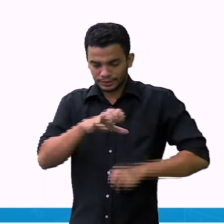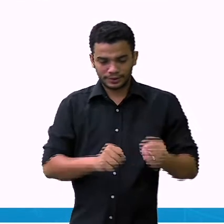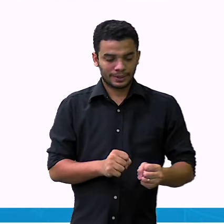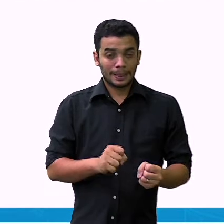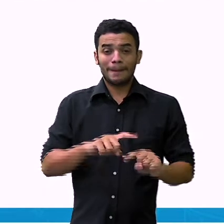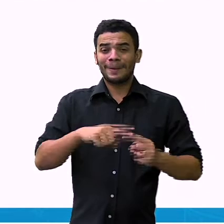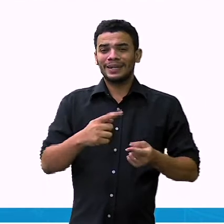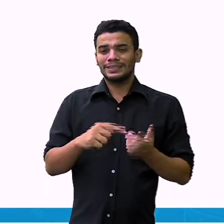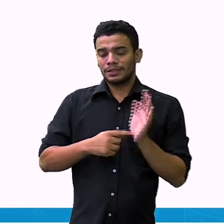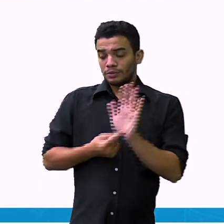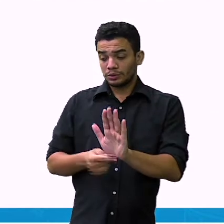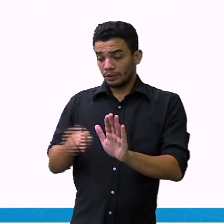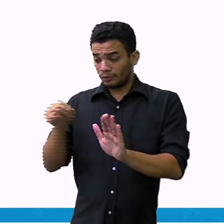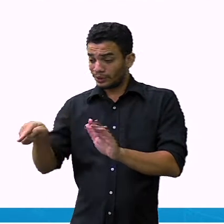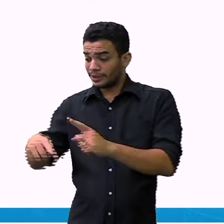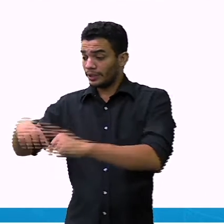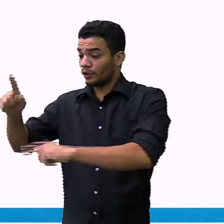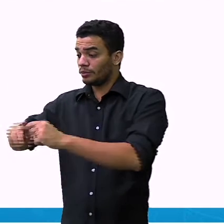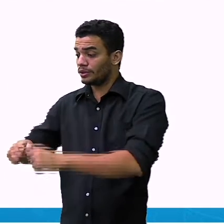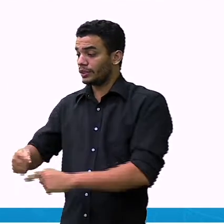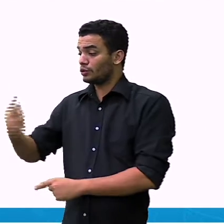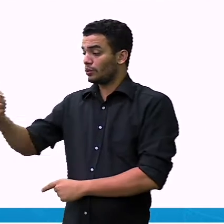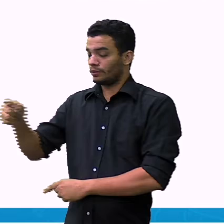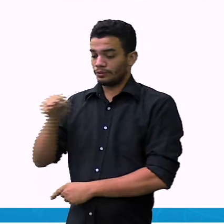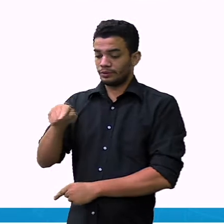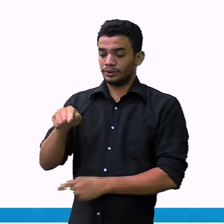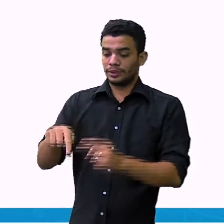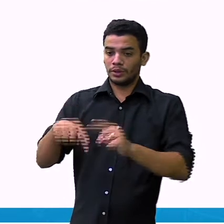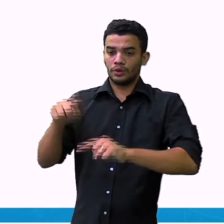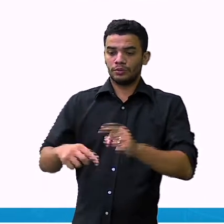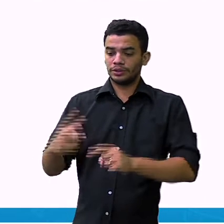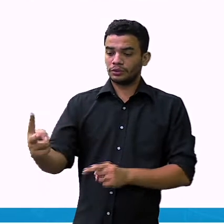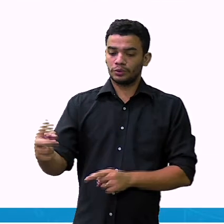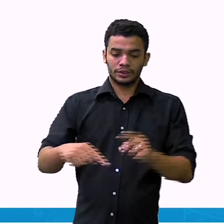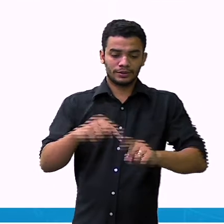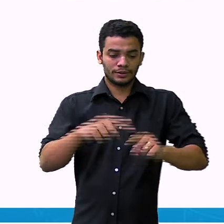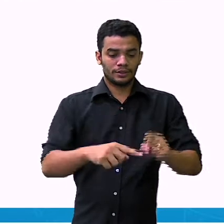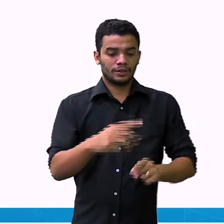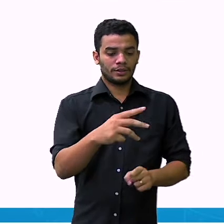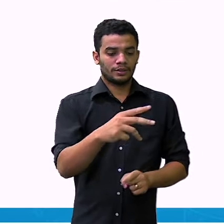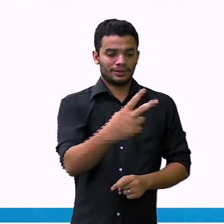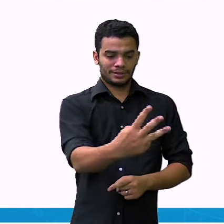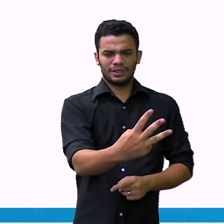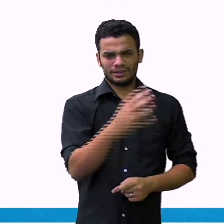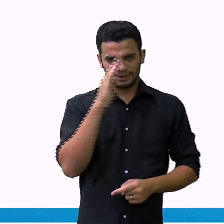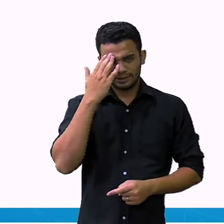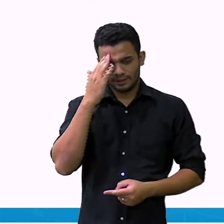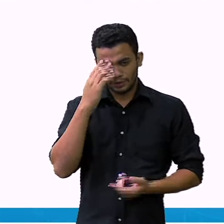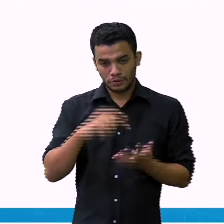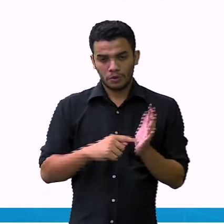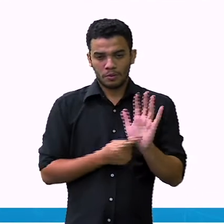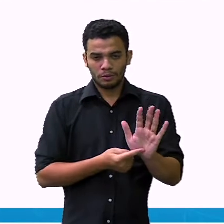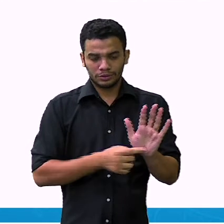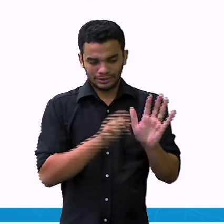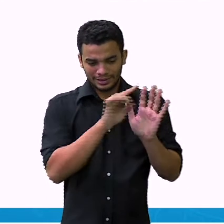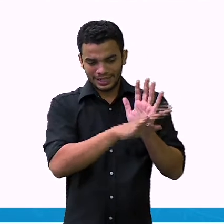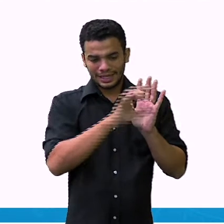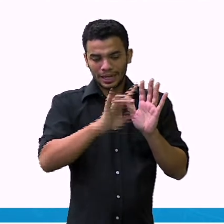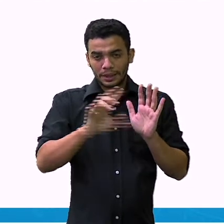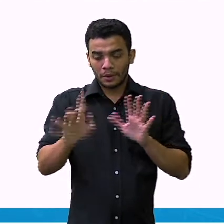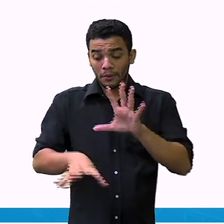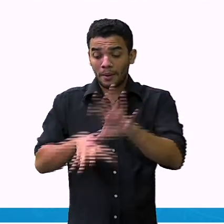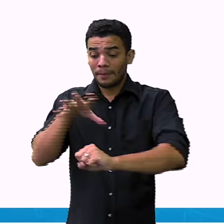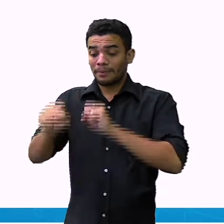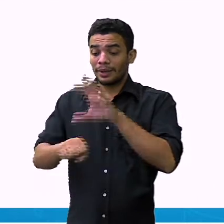e responda. Então, a professora fez aqui este trabalho de sustentabilidade, de tirar um pouco